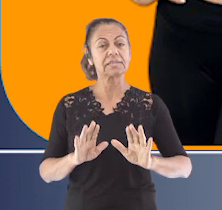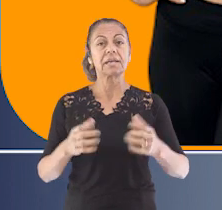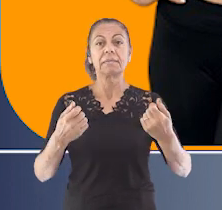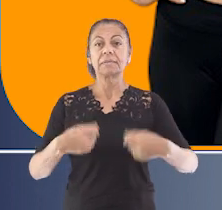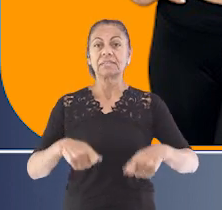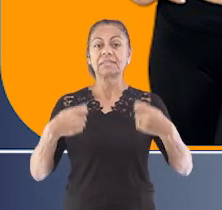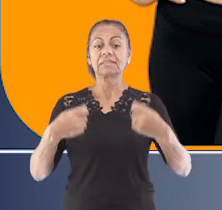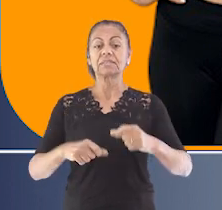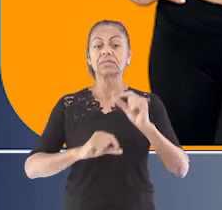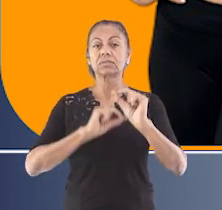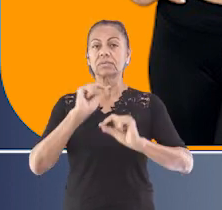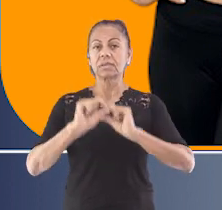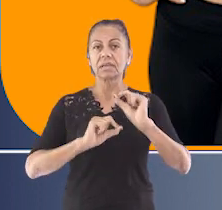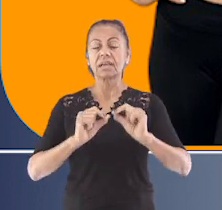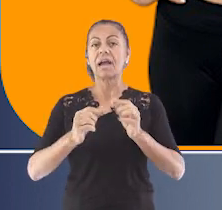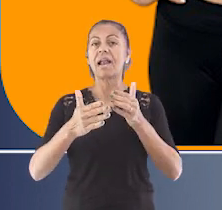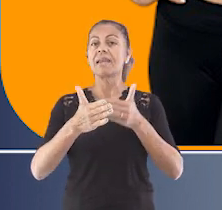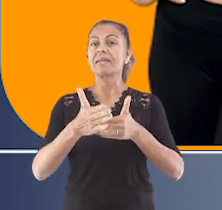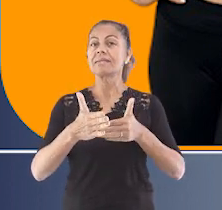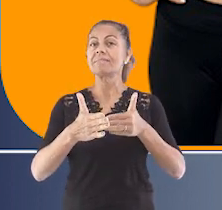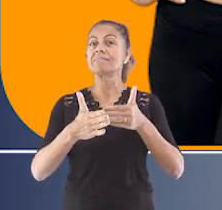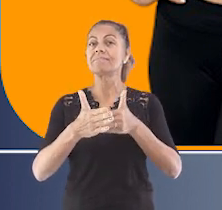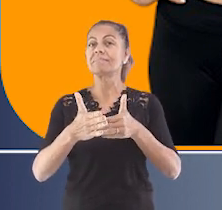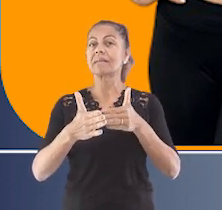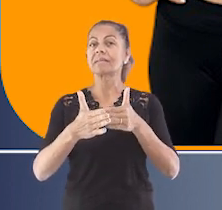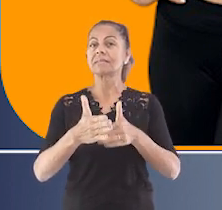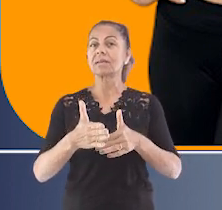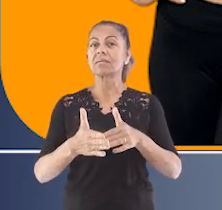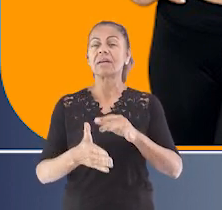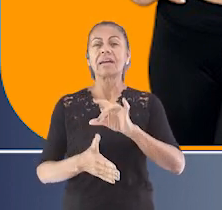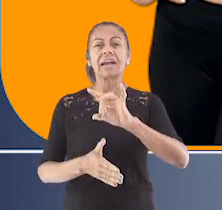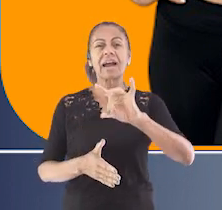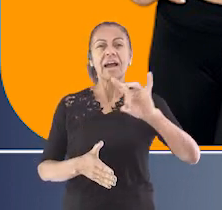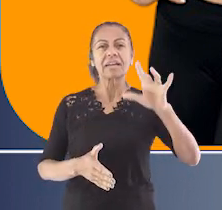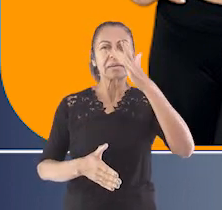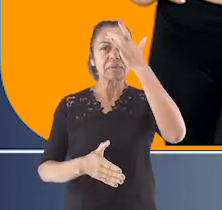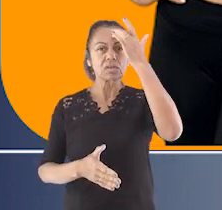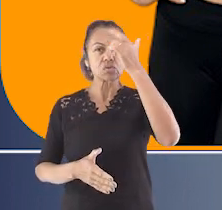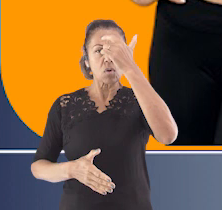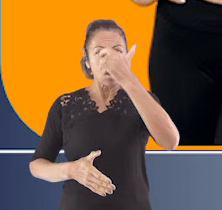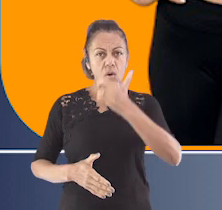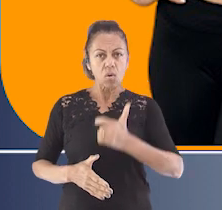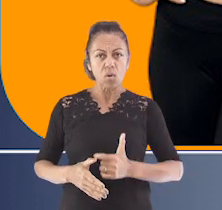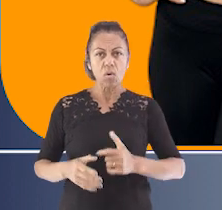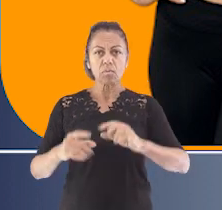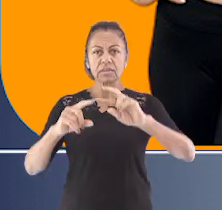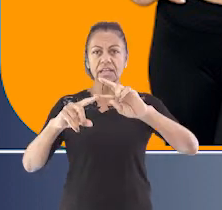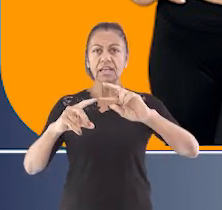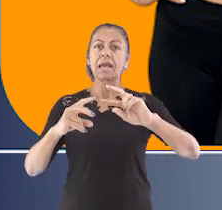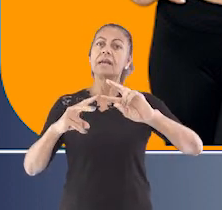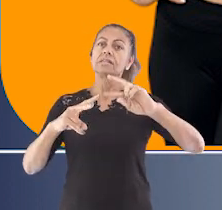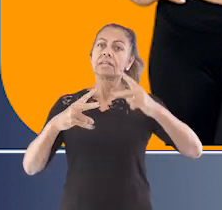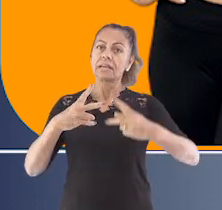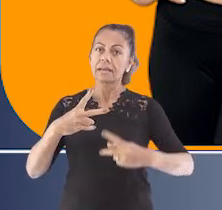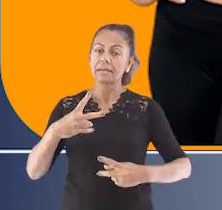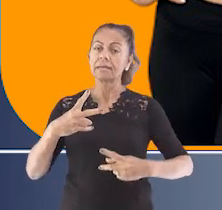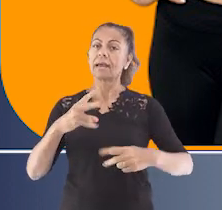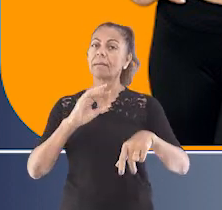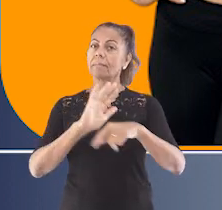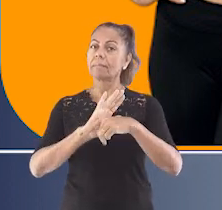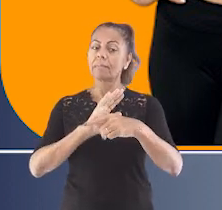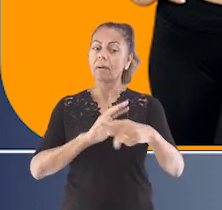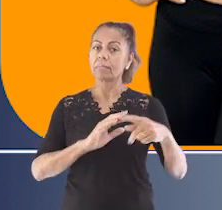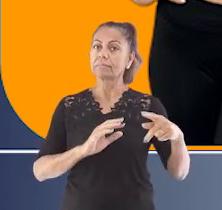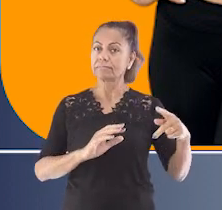e dietas. Assim, antes de existir grandes resultados estéticos, é necessário conhecer